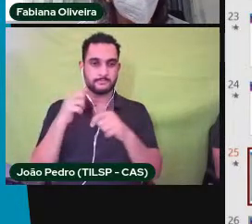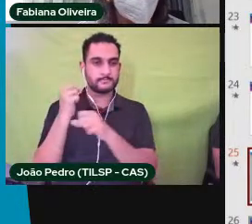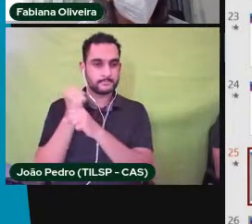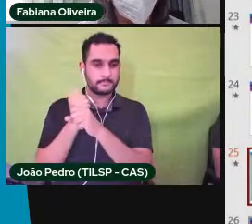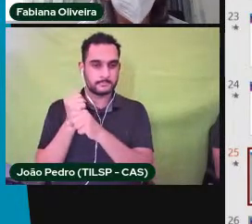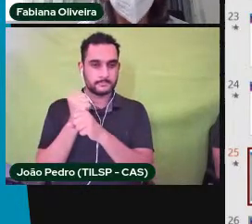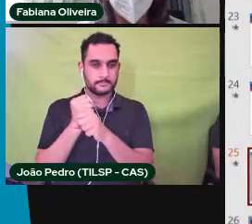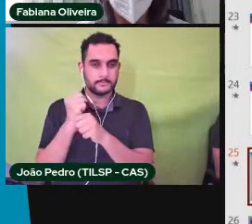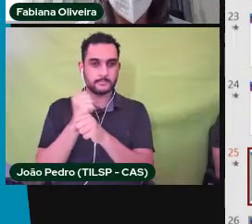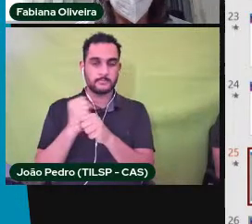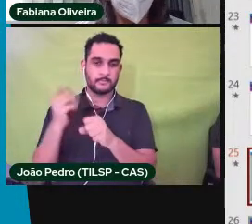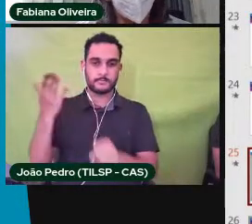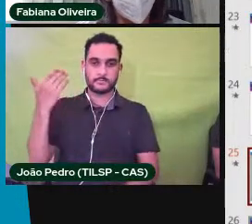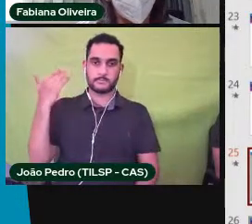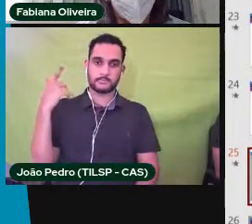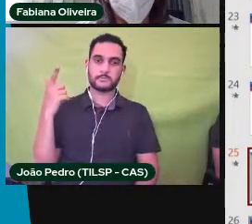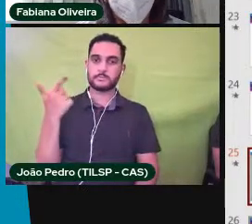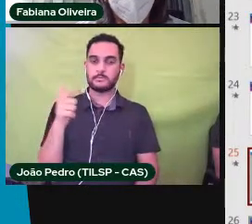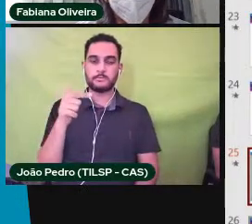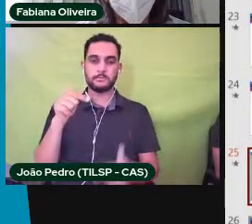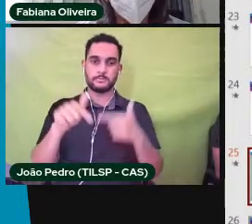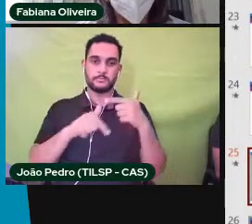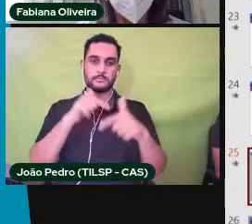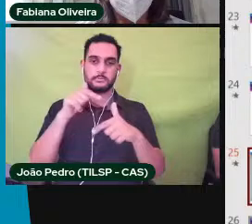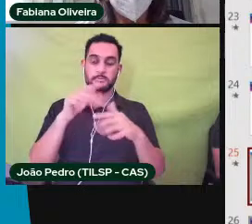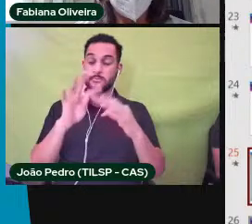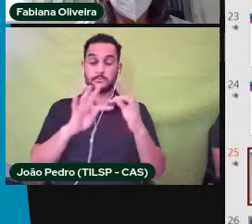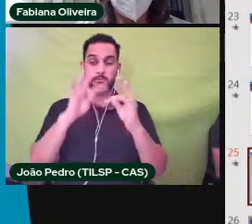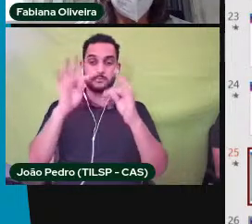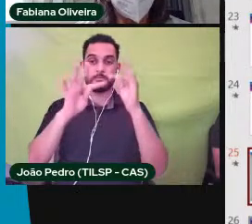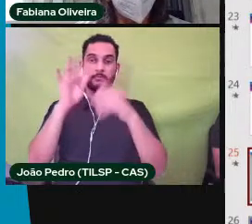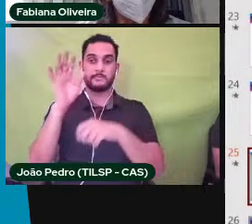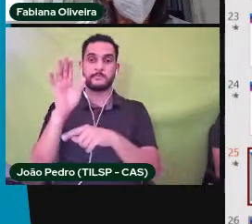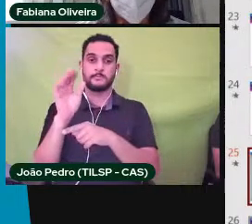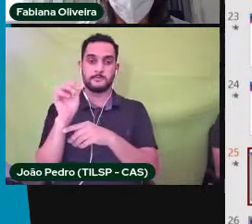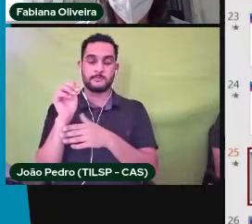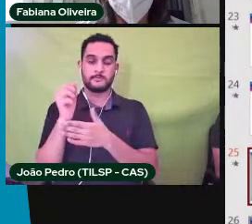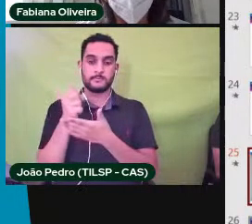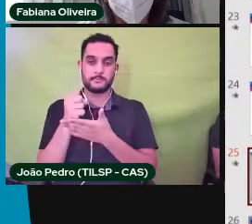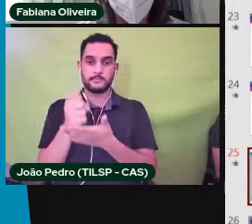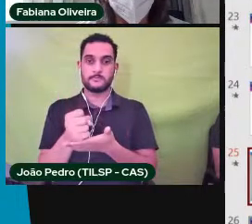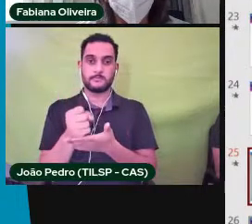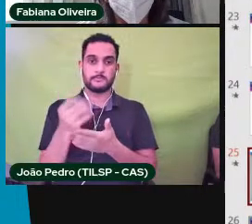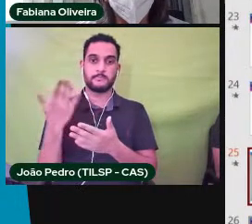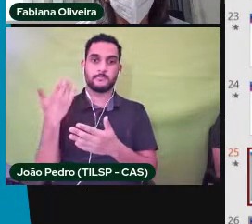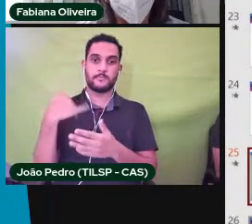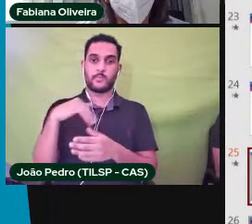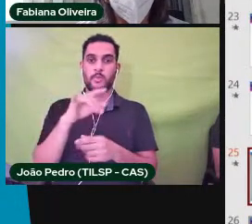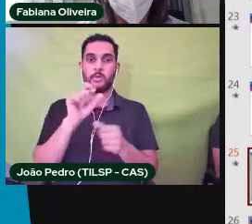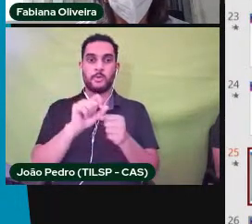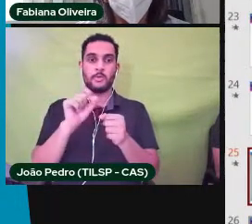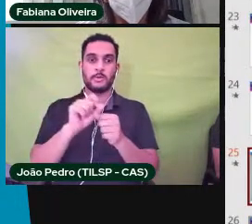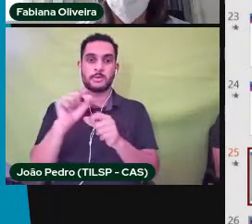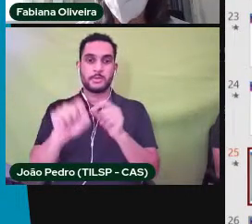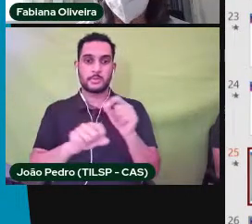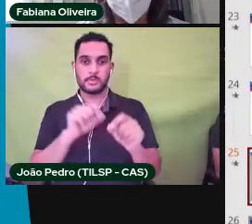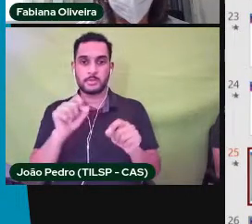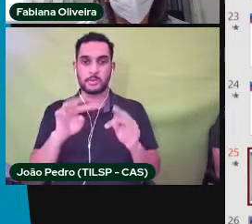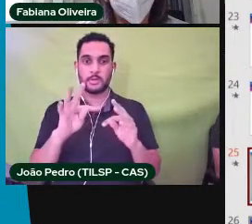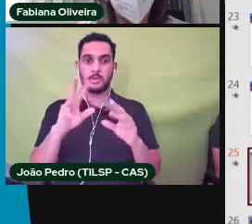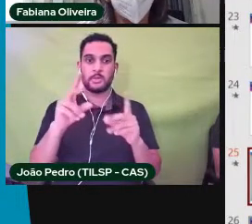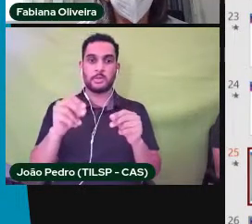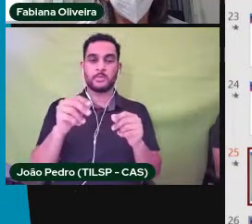tecnologia assistiva construída, fabricada, nós enrolávamos o lápis, caneta, colher, ou